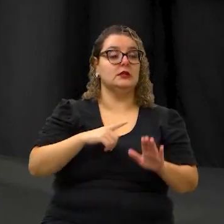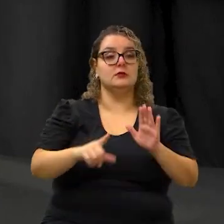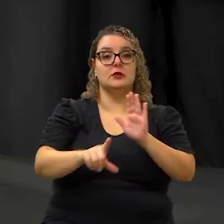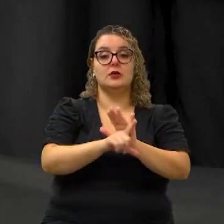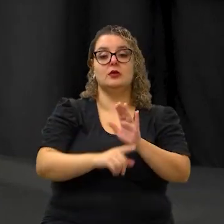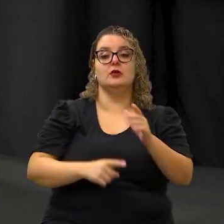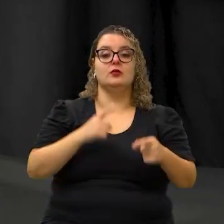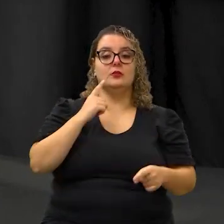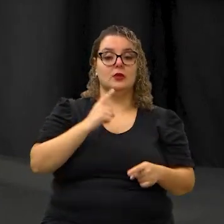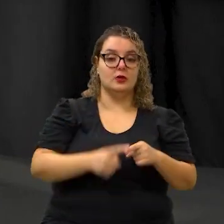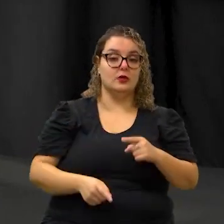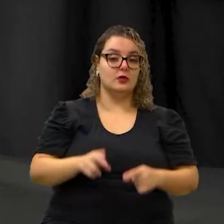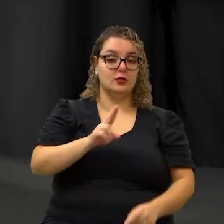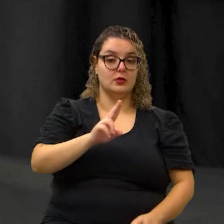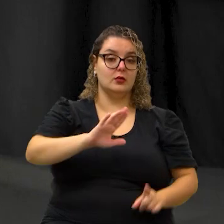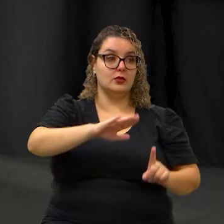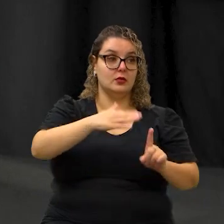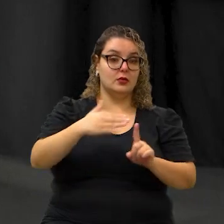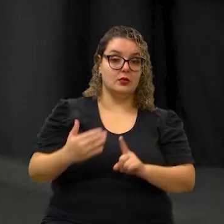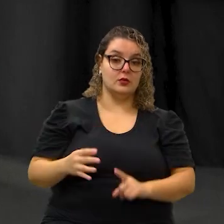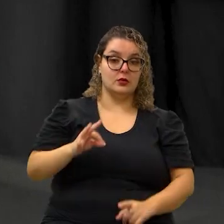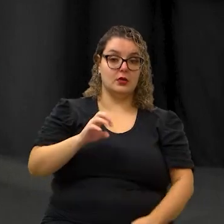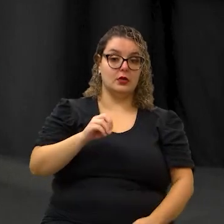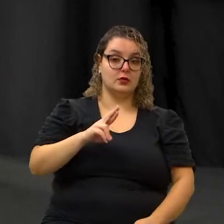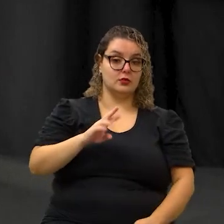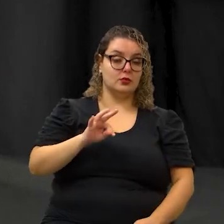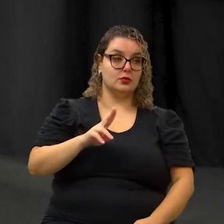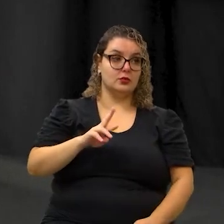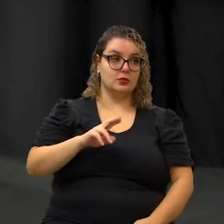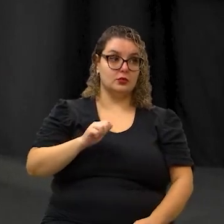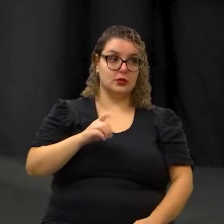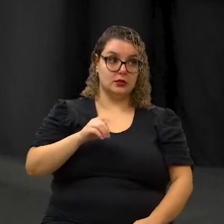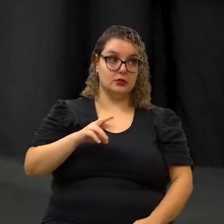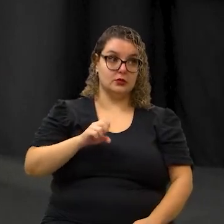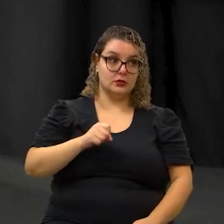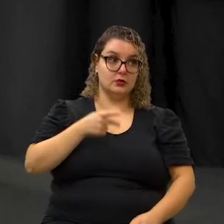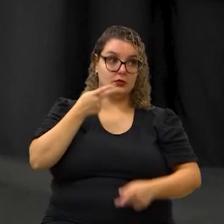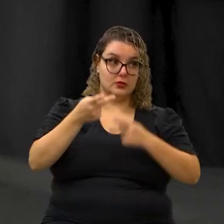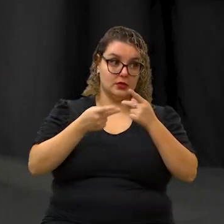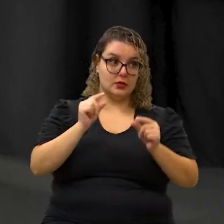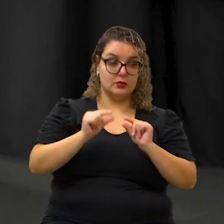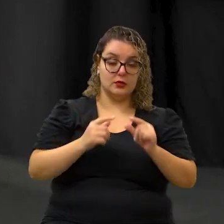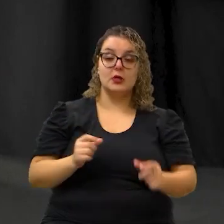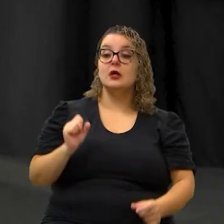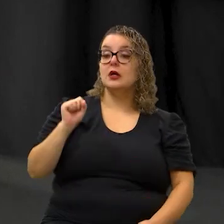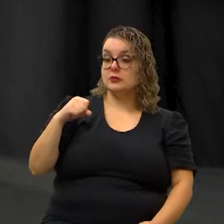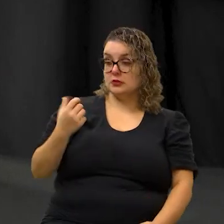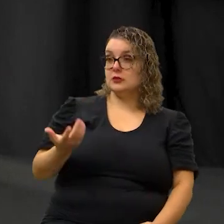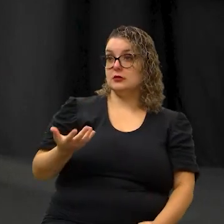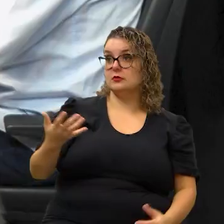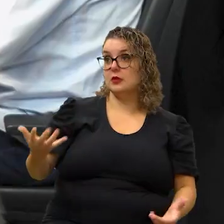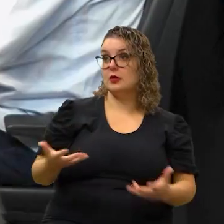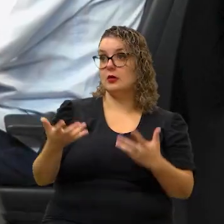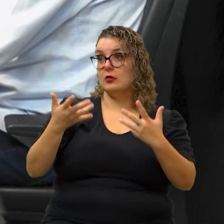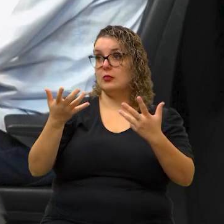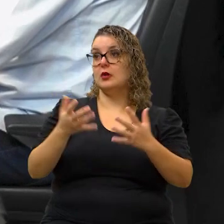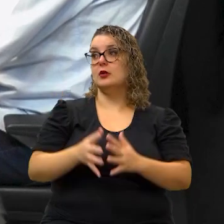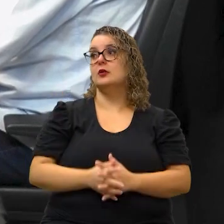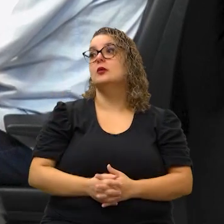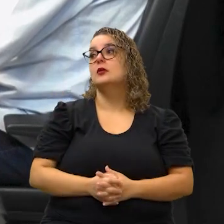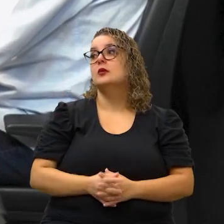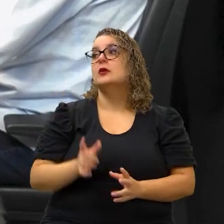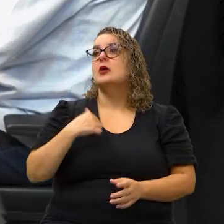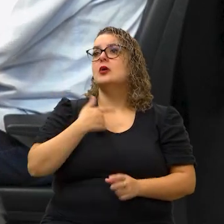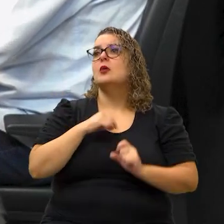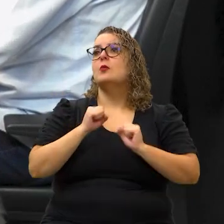lei da proibição de nomes, homenagens a torturadores. Eu queria que você falasse um pouquinho dessa iniciativa. Eu fiz essa